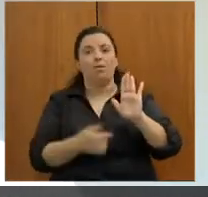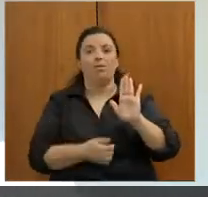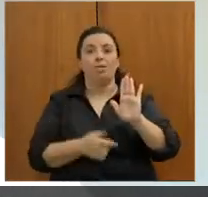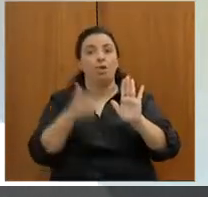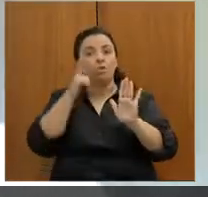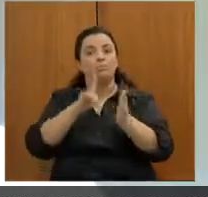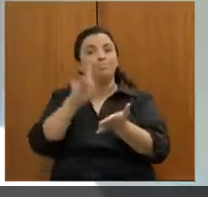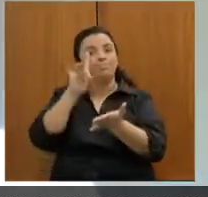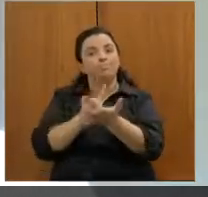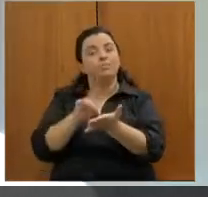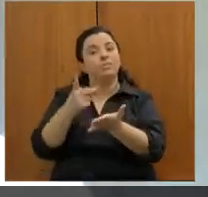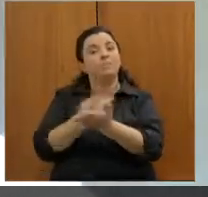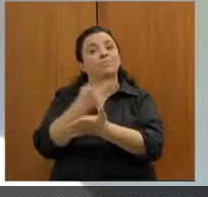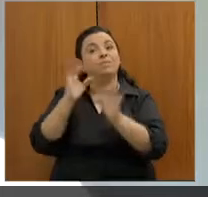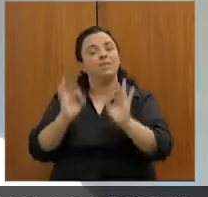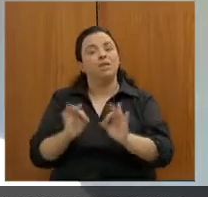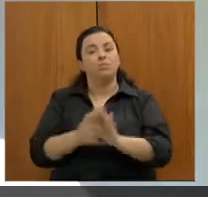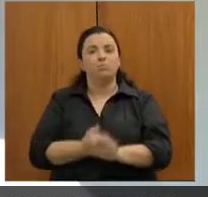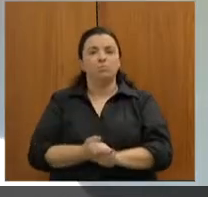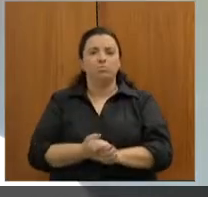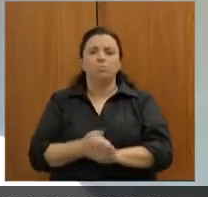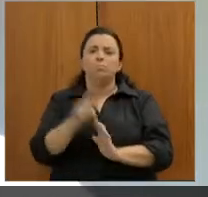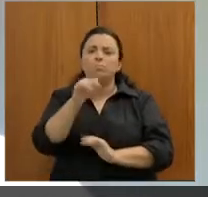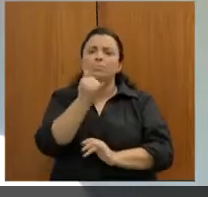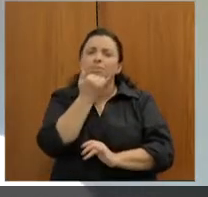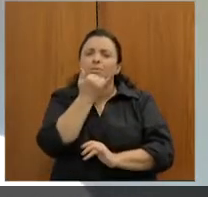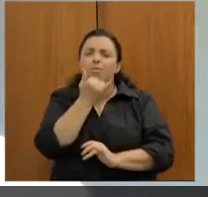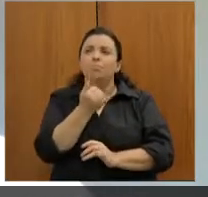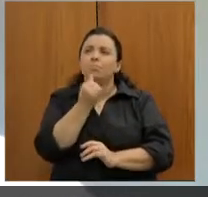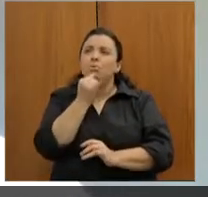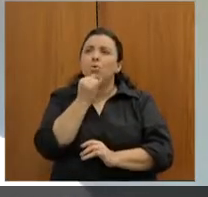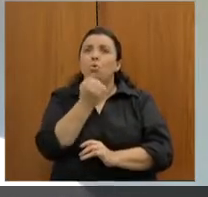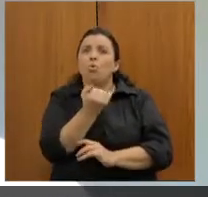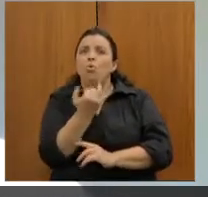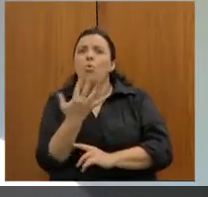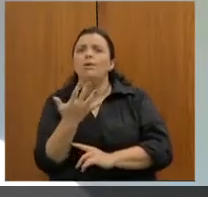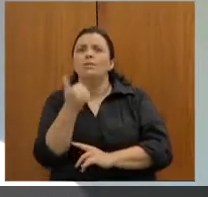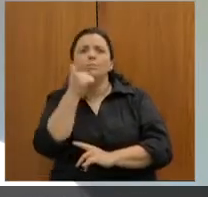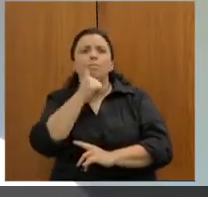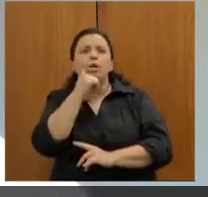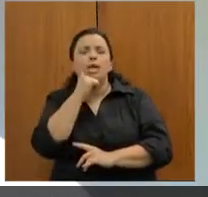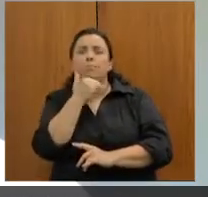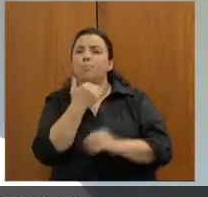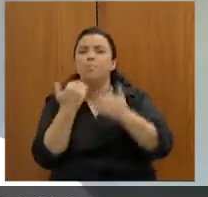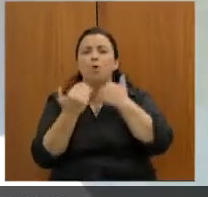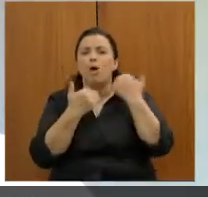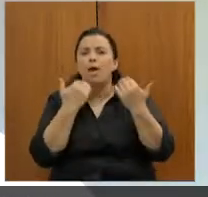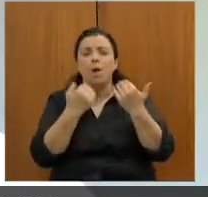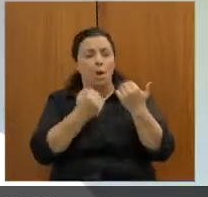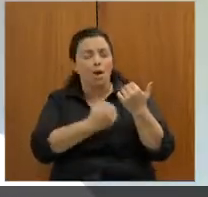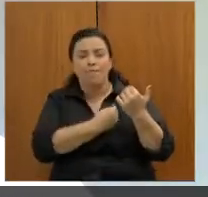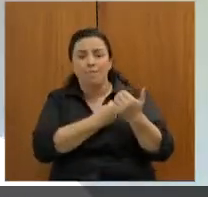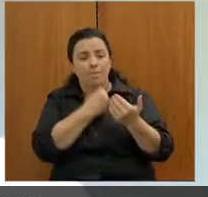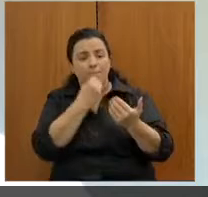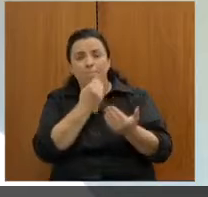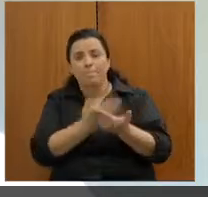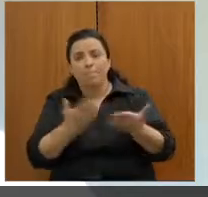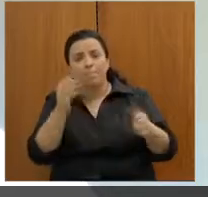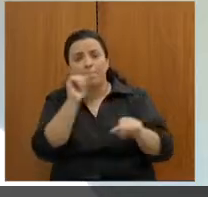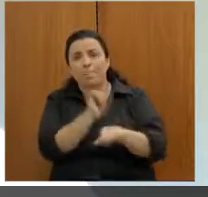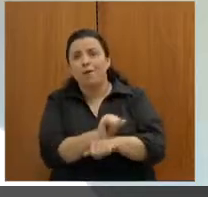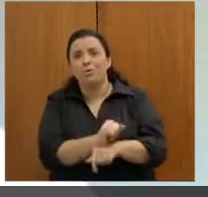for as Marias assassinado que tiveram as vidas interrompidas por violência como é o caso da dona Maria